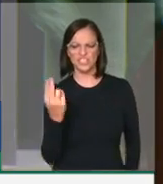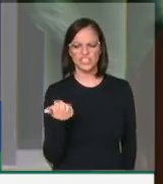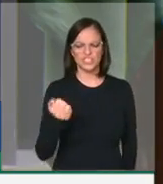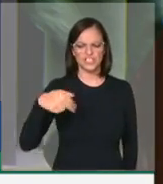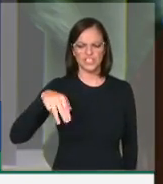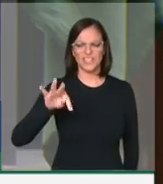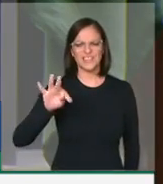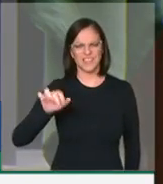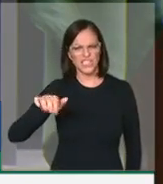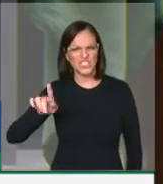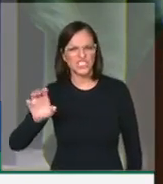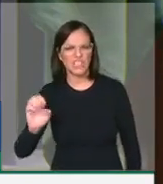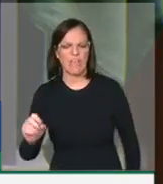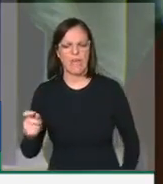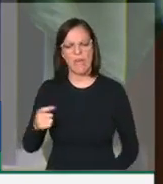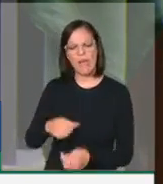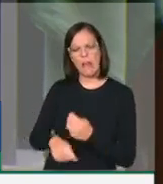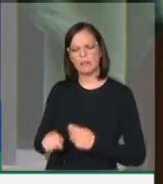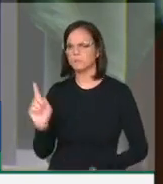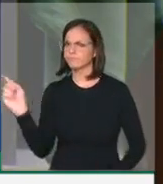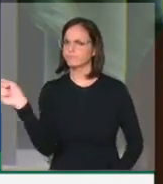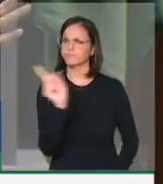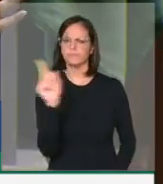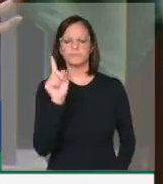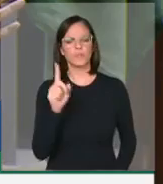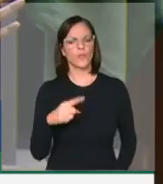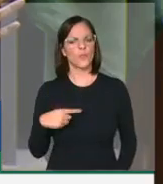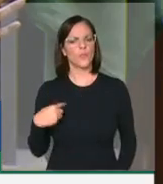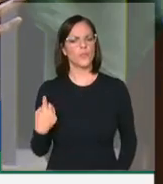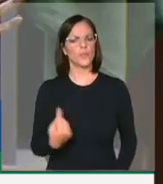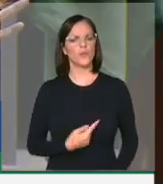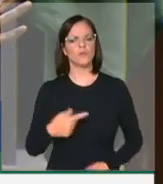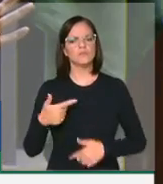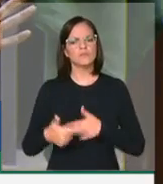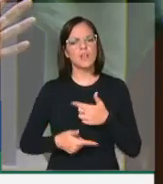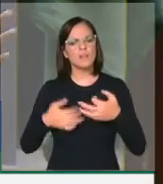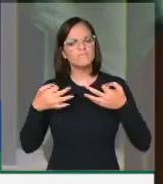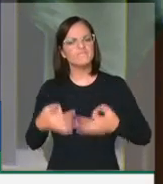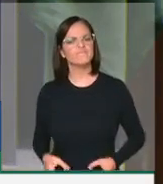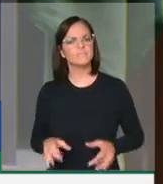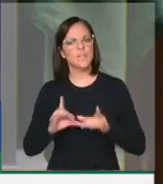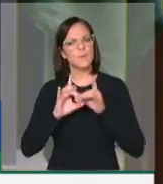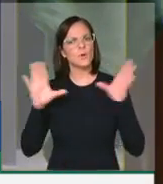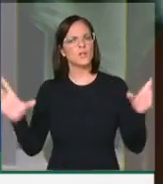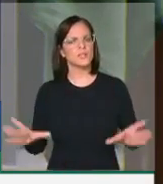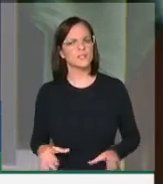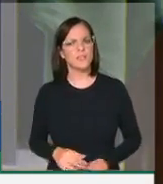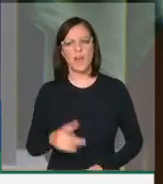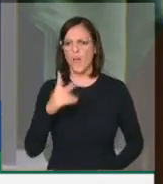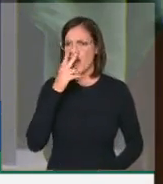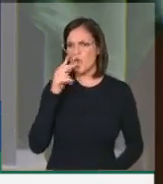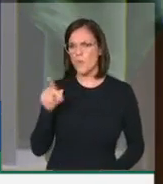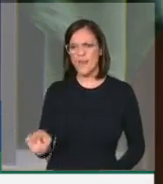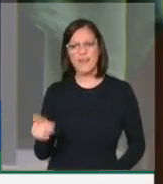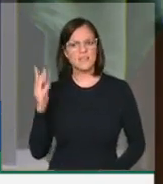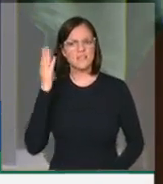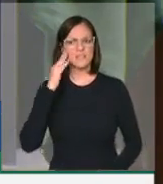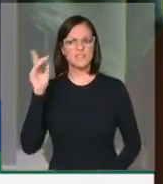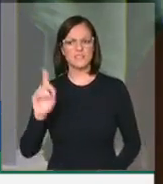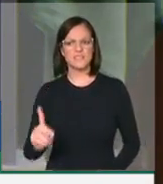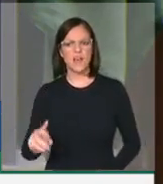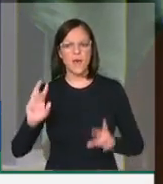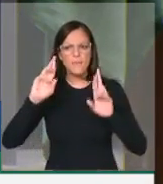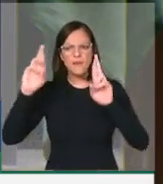do exercício pleno da democracia. Democracia que parece o general Heleno não sabe respeitar. E é preciso